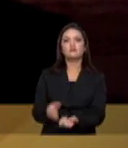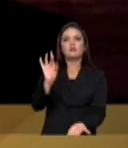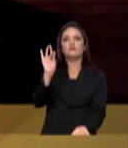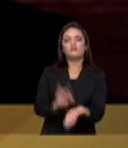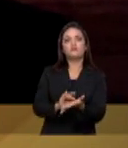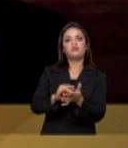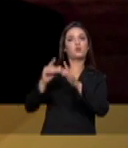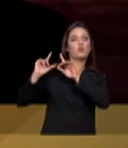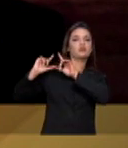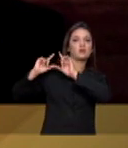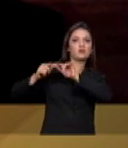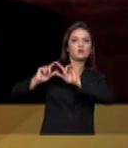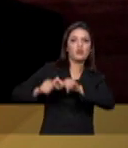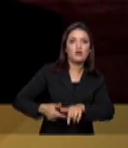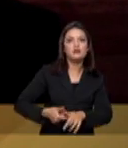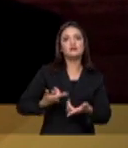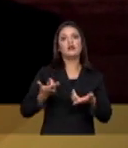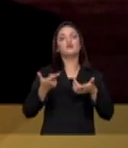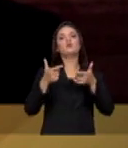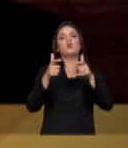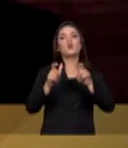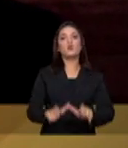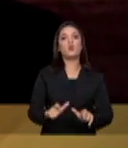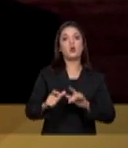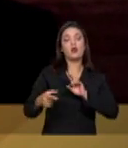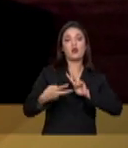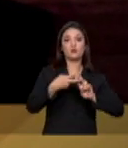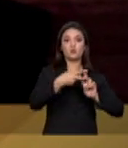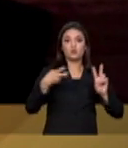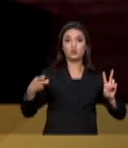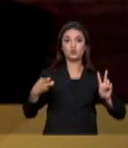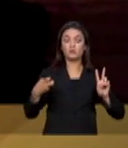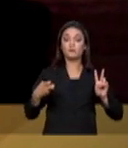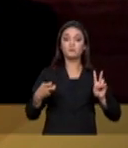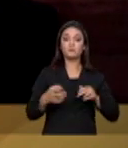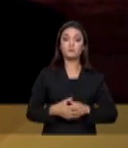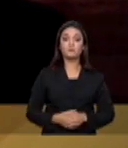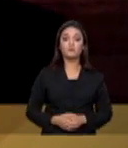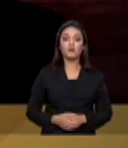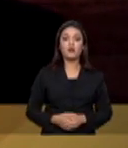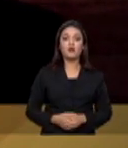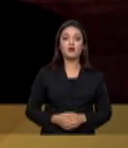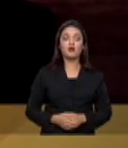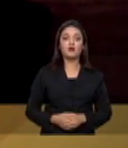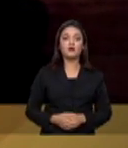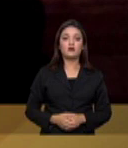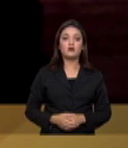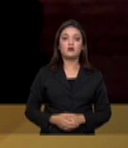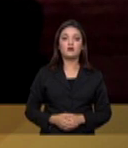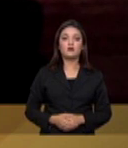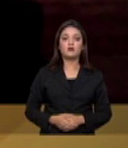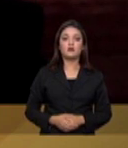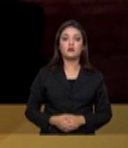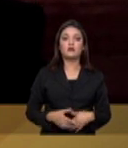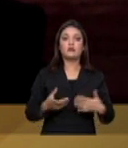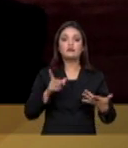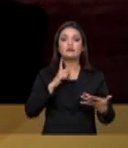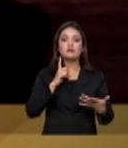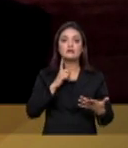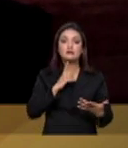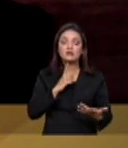indígena a área cuja demarcação buscou o